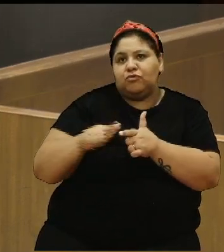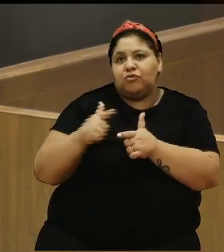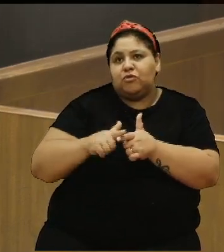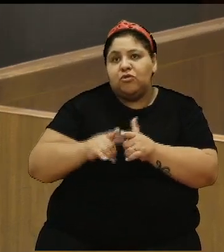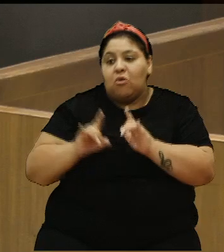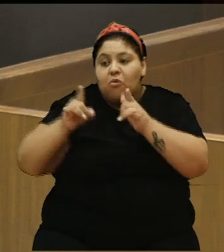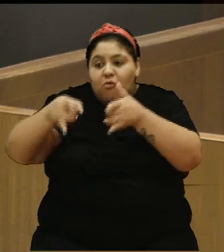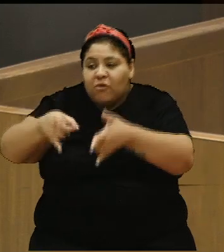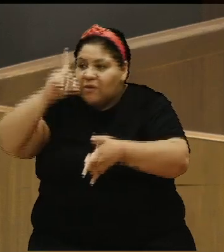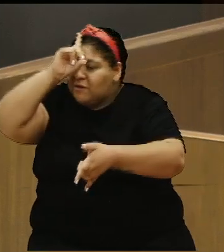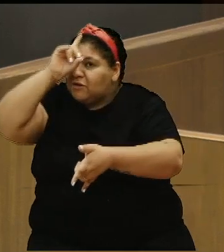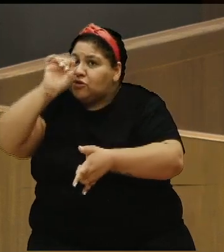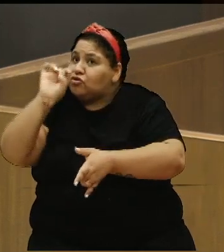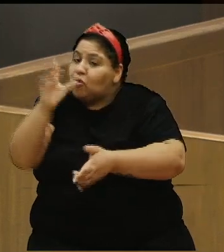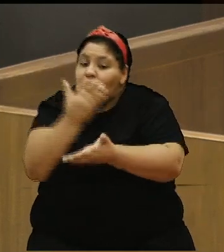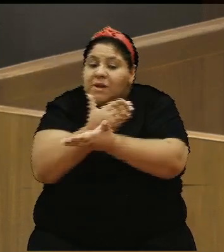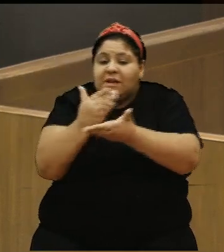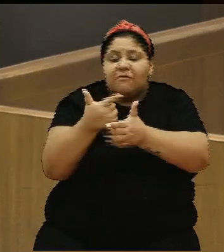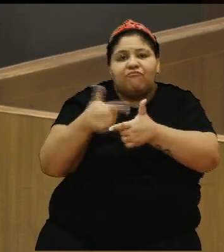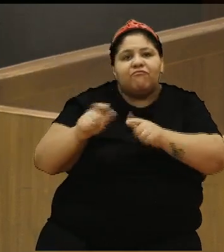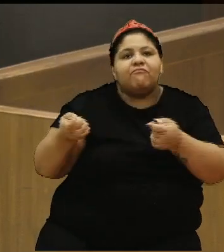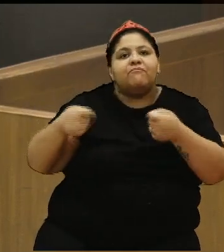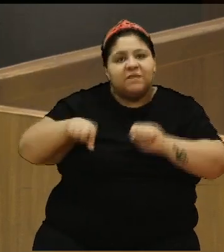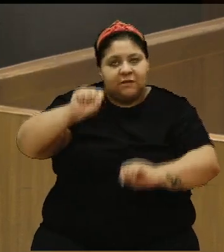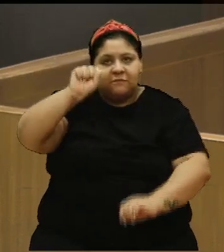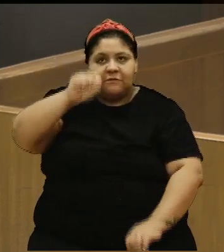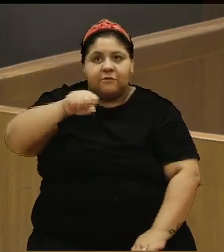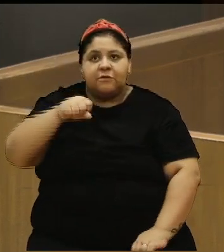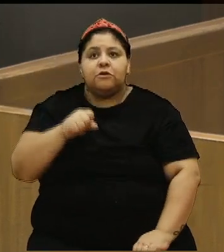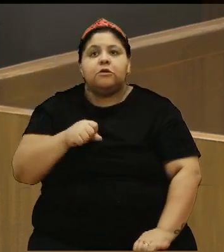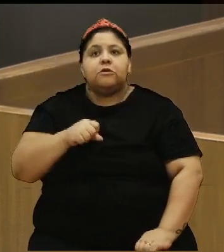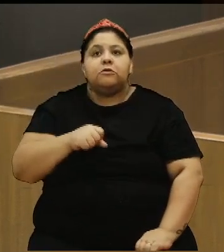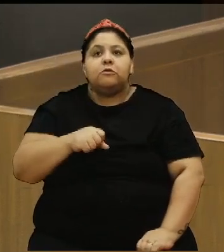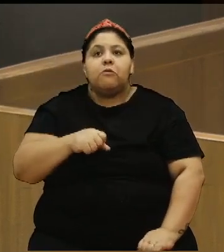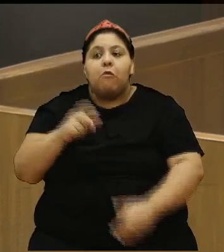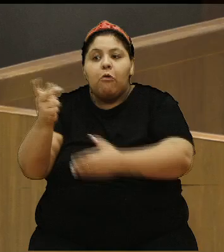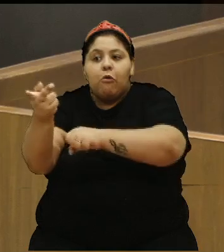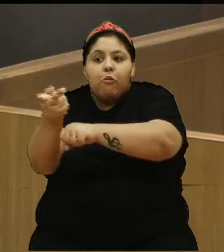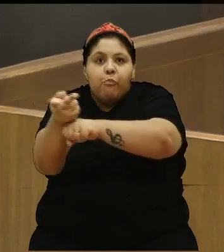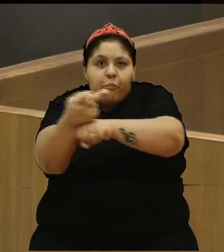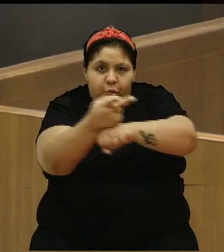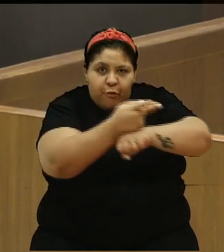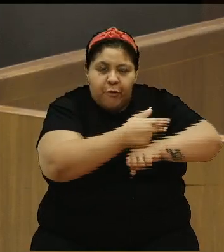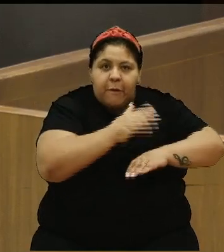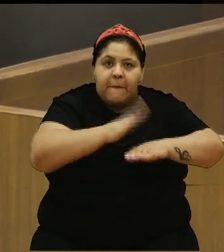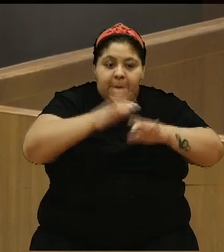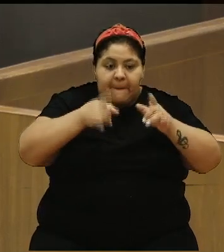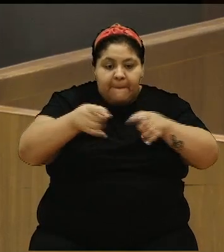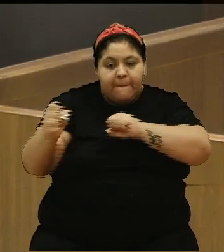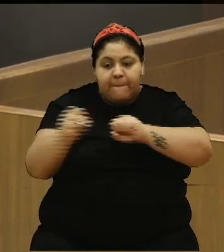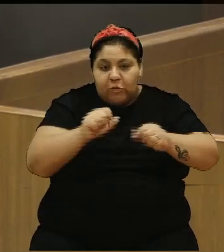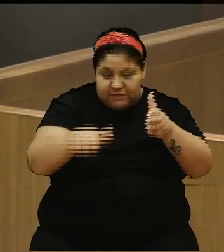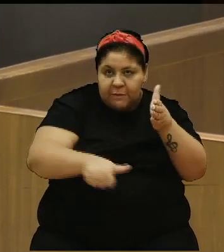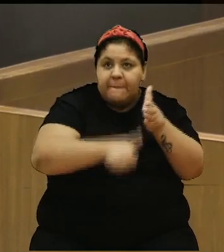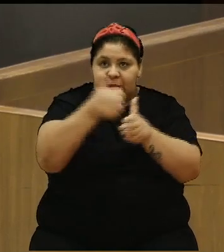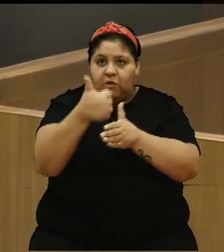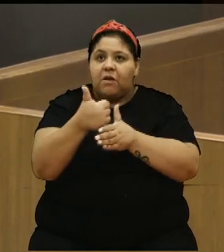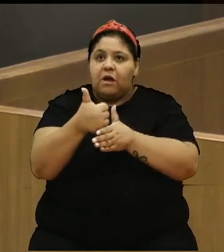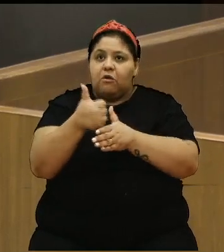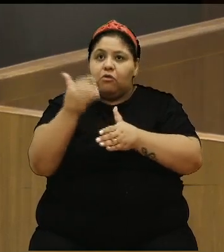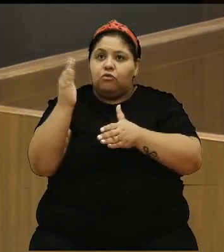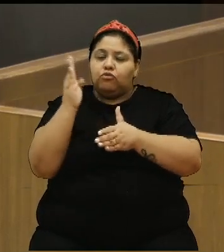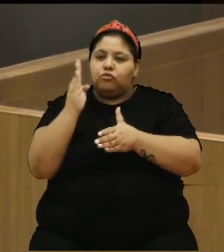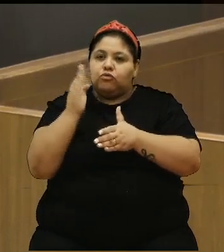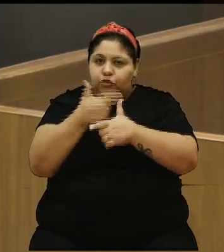são a ponta do iceberg. Precisamos, sim, buscar mais leitos para que a gente possa tratar as situações emergenciais da população, para